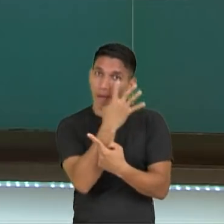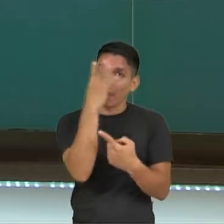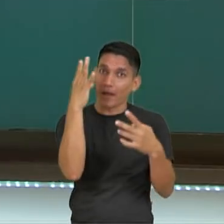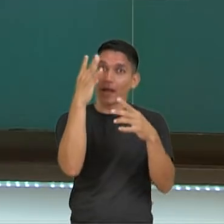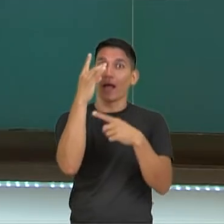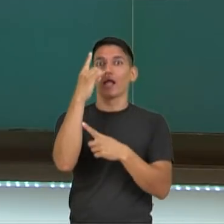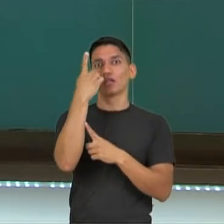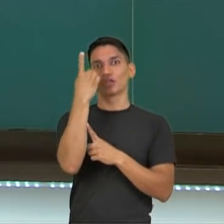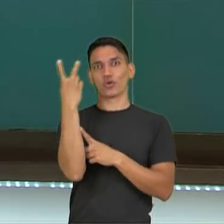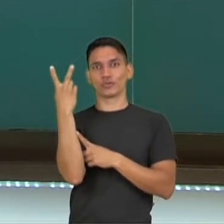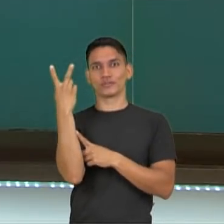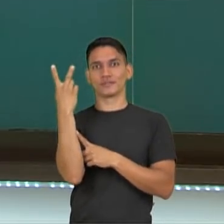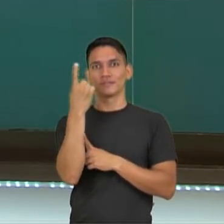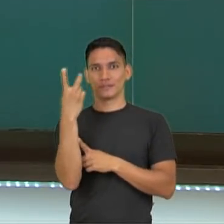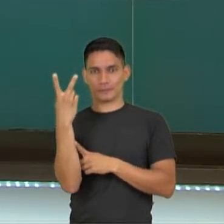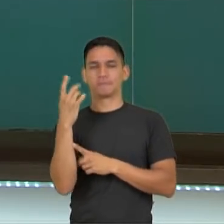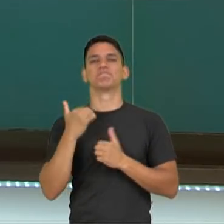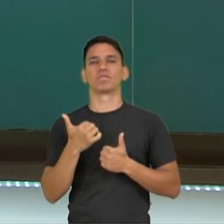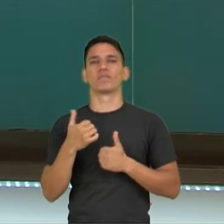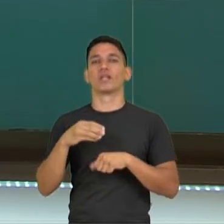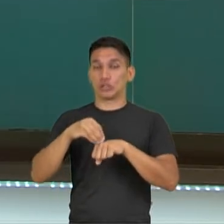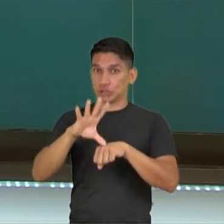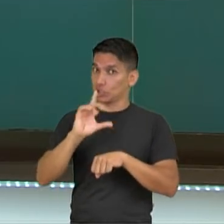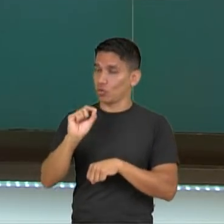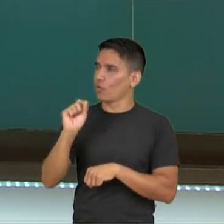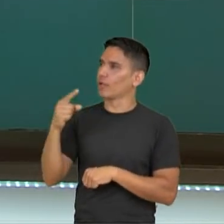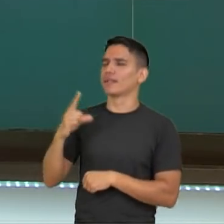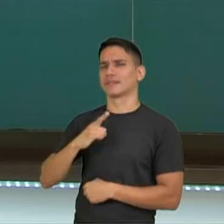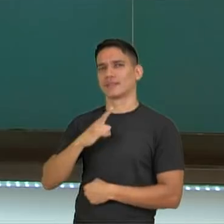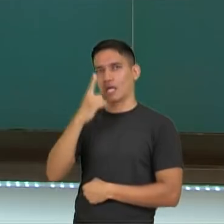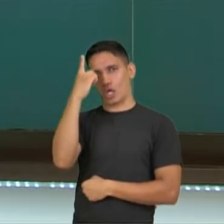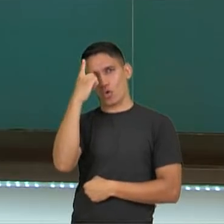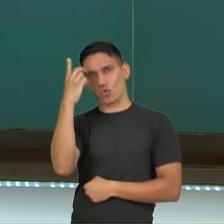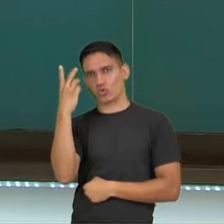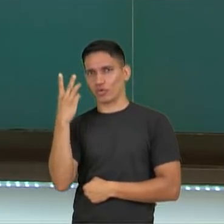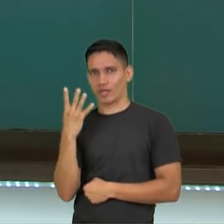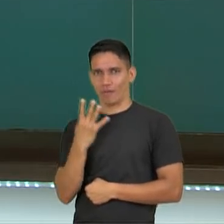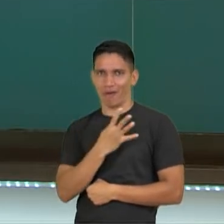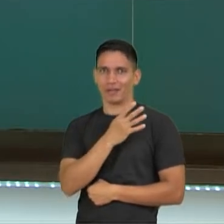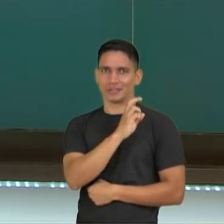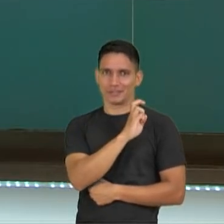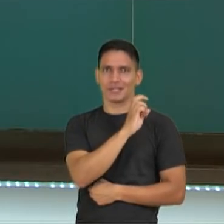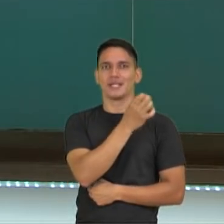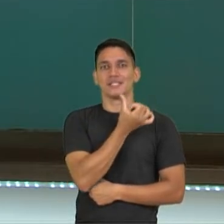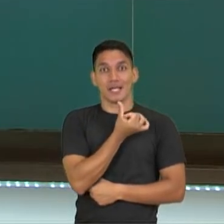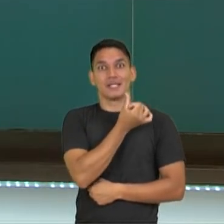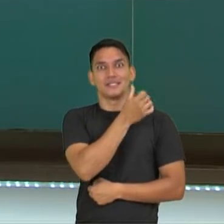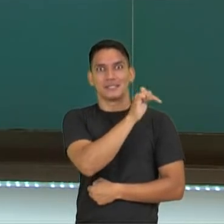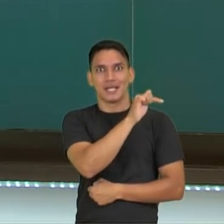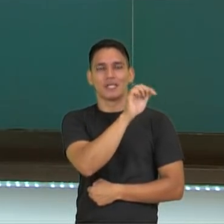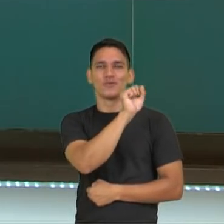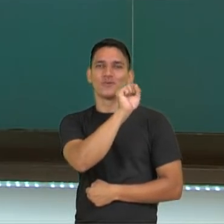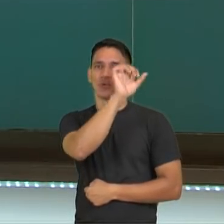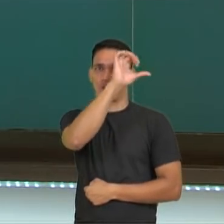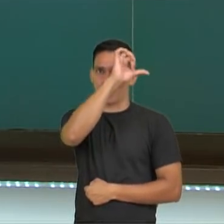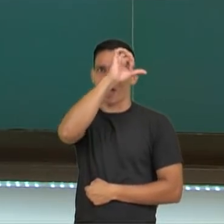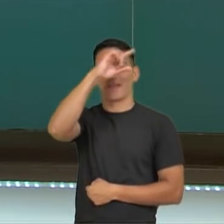2 relógios. Que hora cada um está marcando? Pensa um pouquinho e a gente já volta com a resposta.